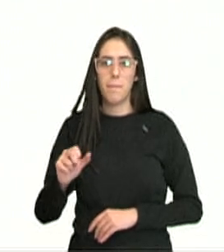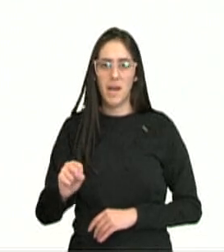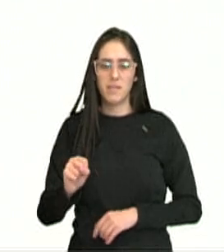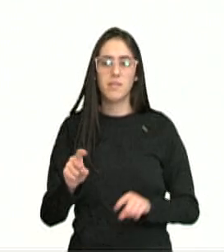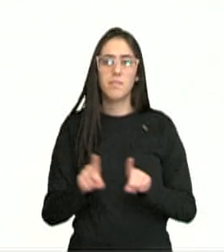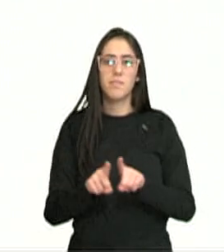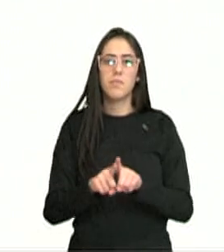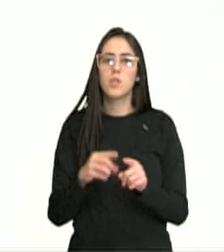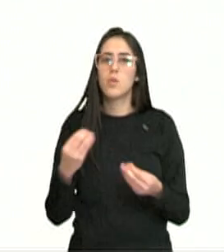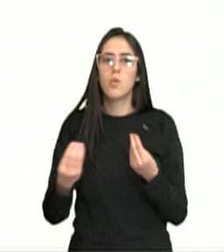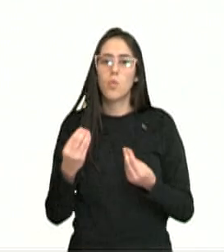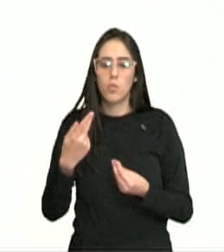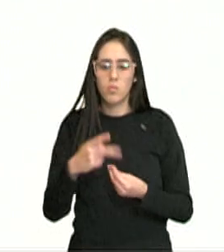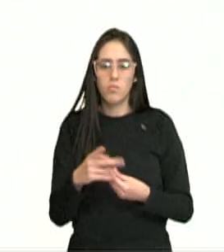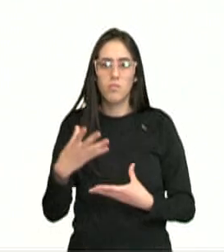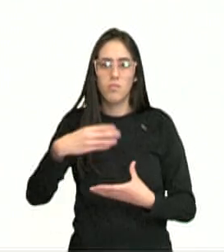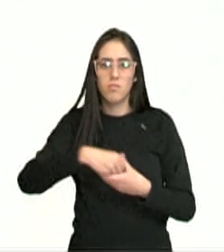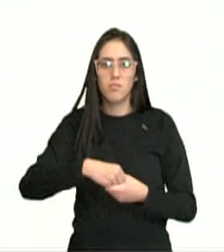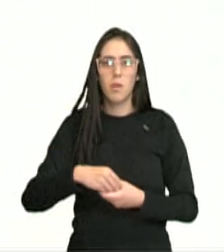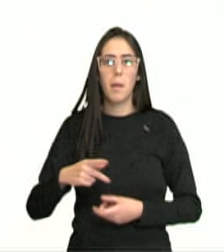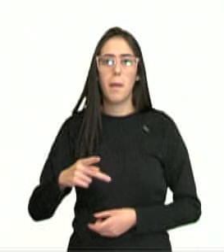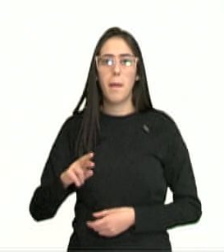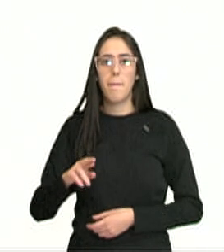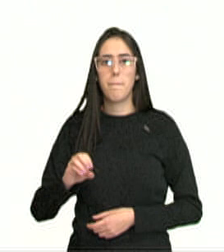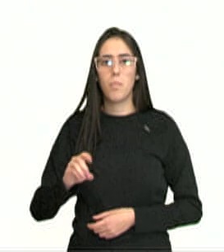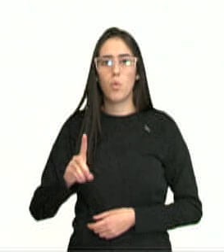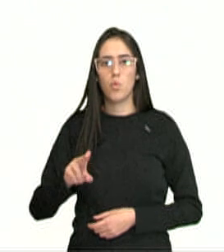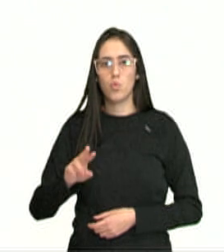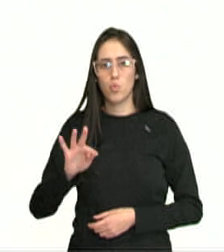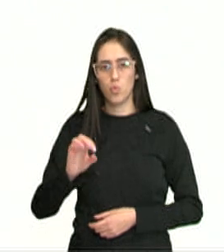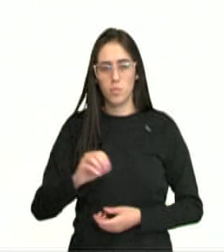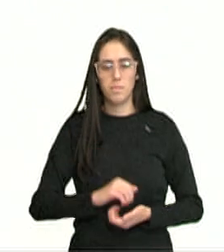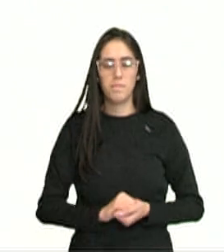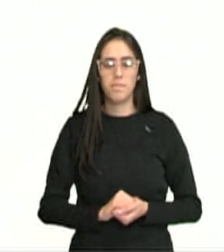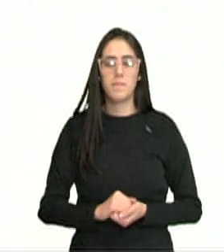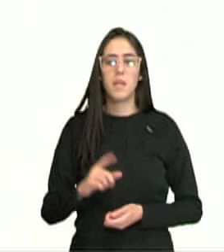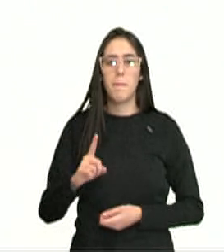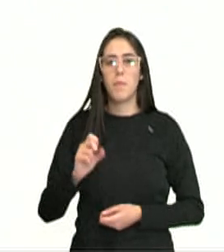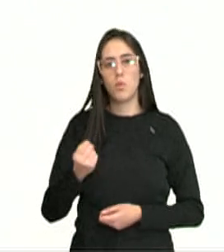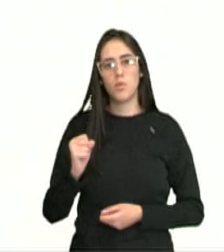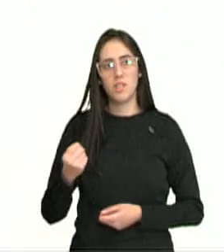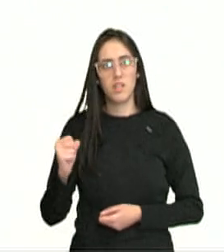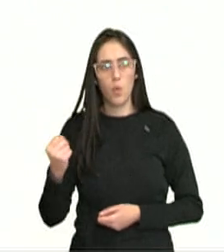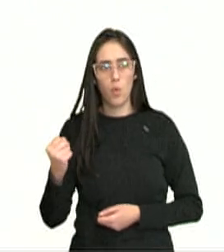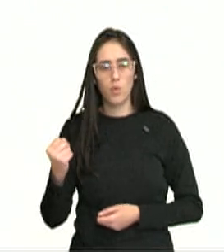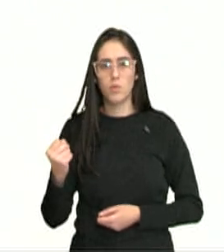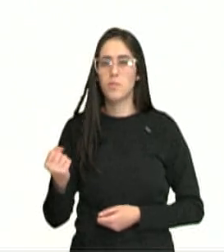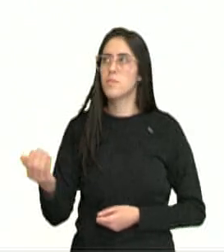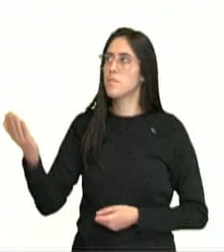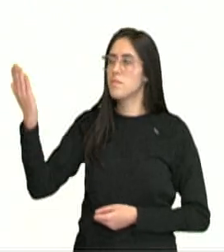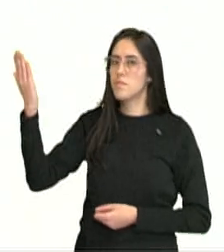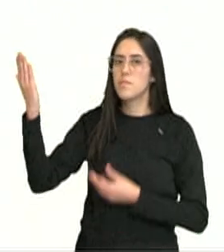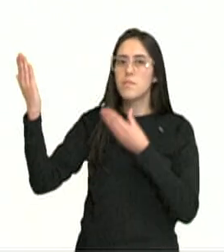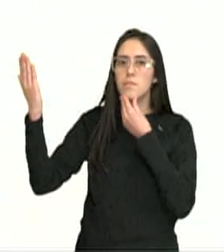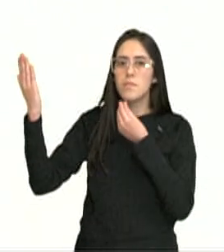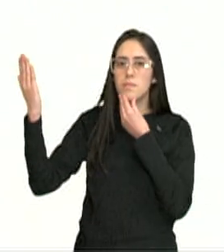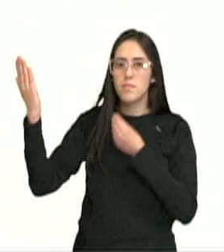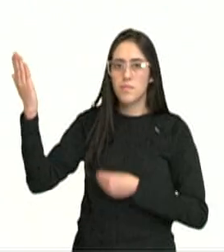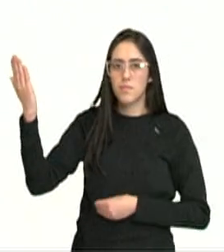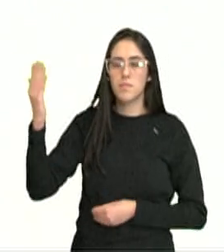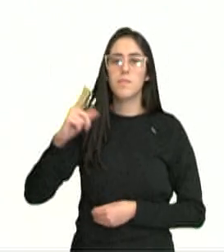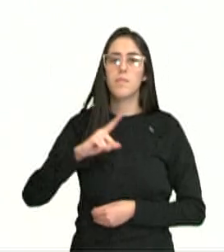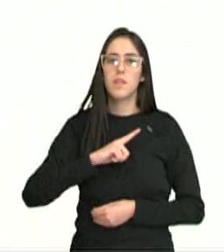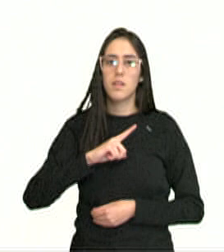à concentração dos produtos. Em 1888, a gente vai ter o Van Hoff falando